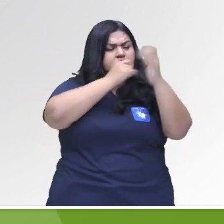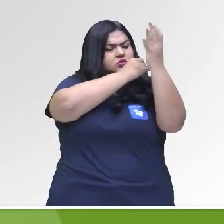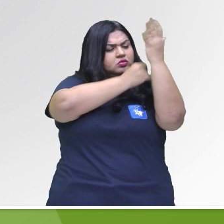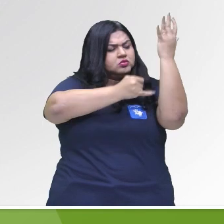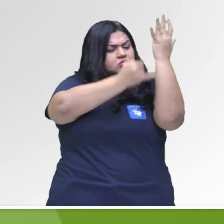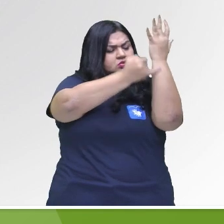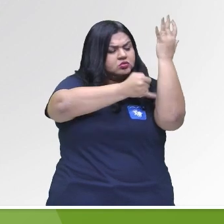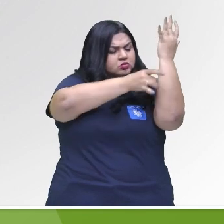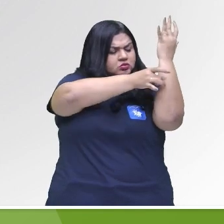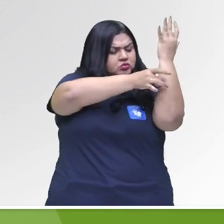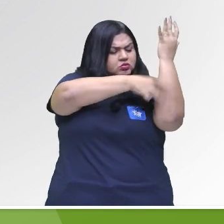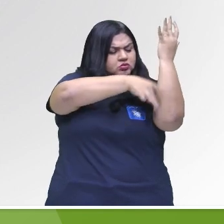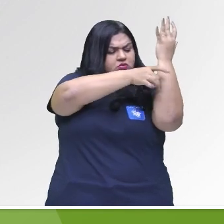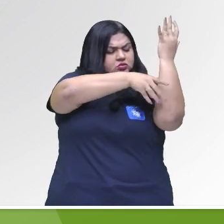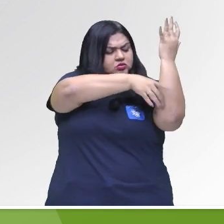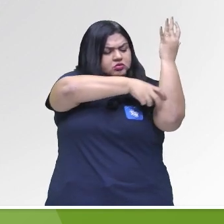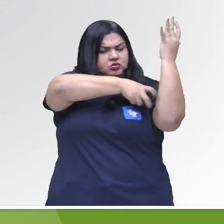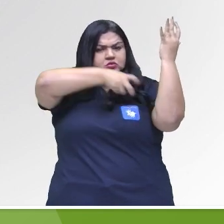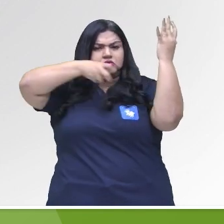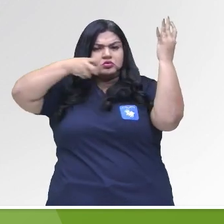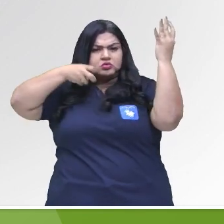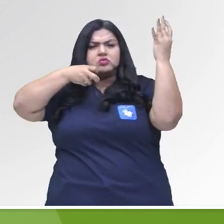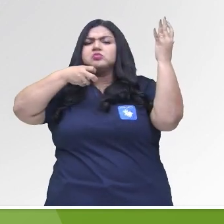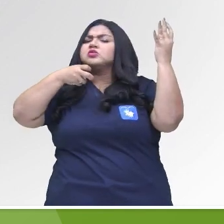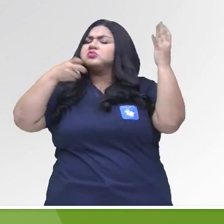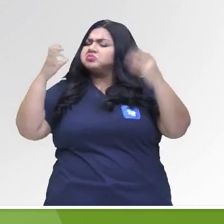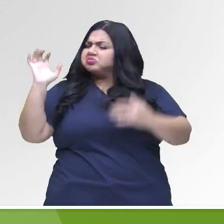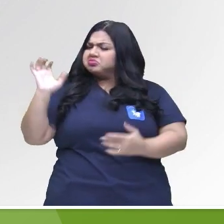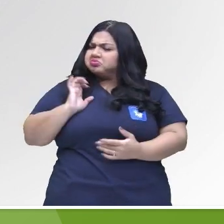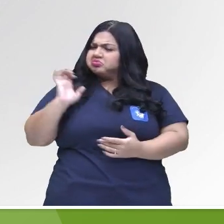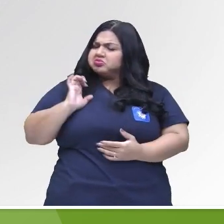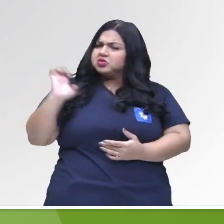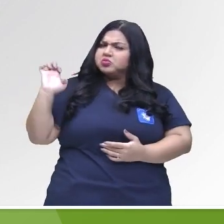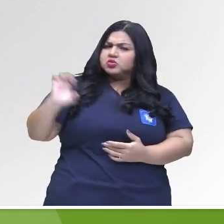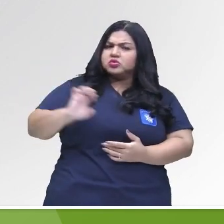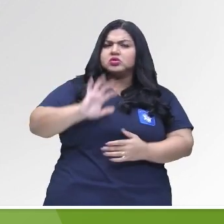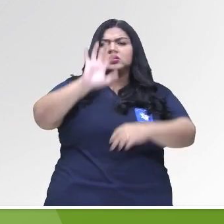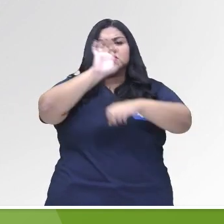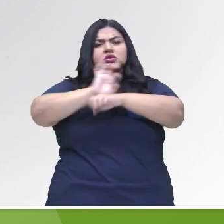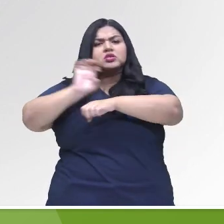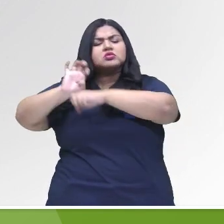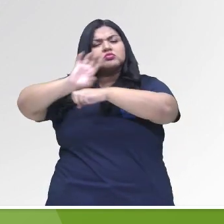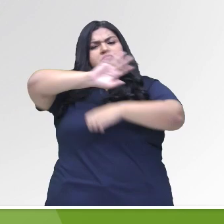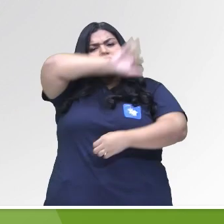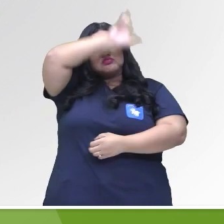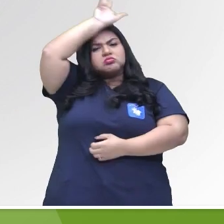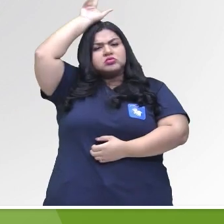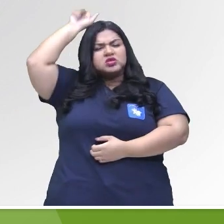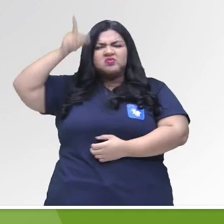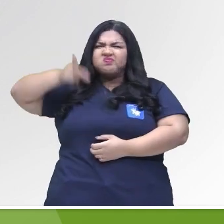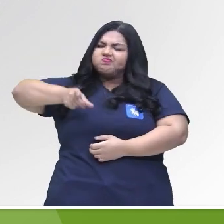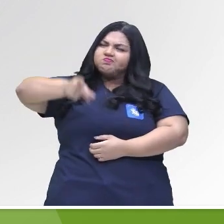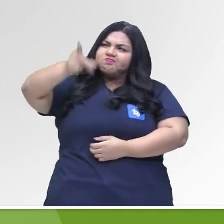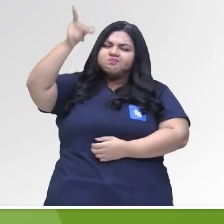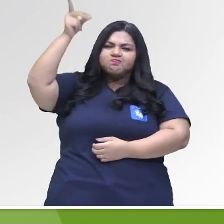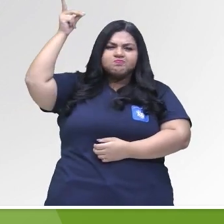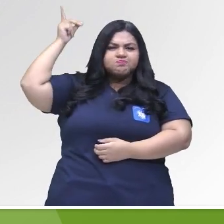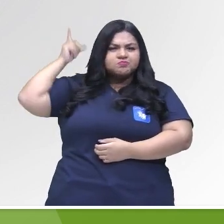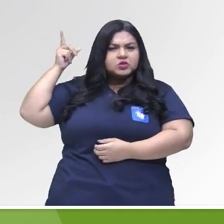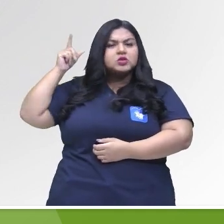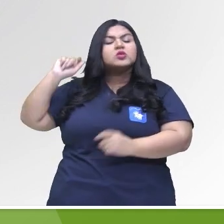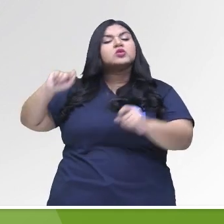borracha. E aí foi um período áureo de muita riqueza para o nosso estado, há um tempo atrás já, né? Foi